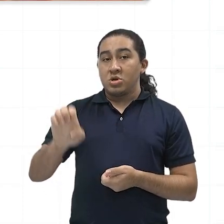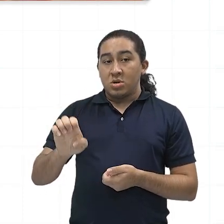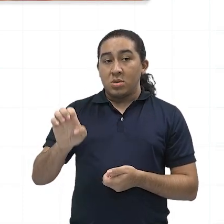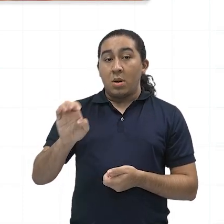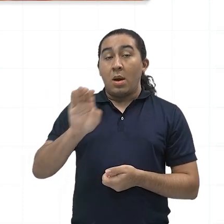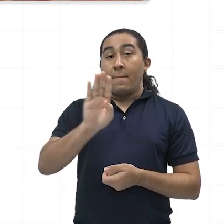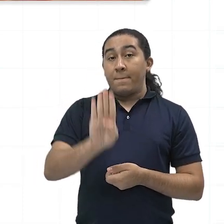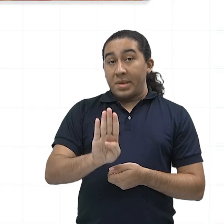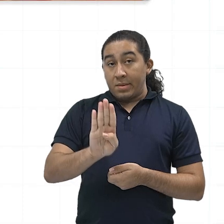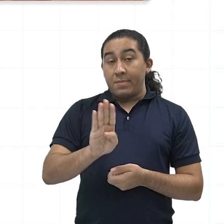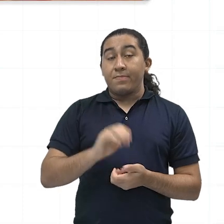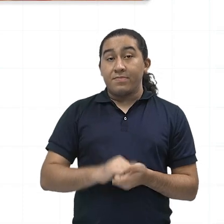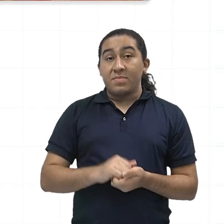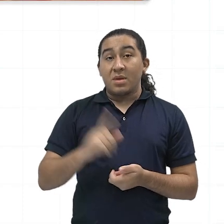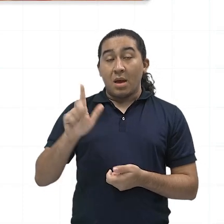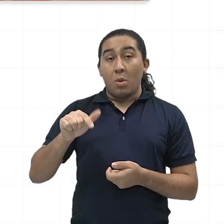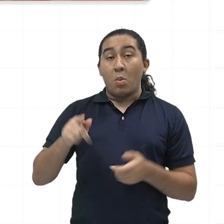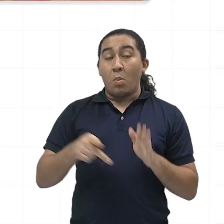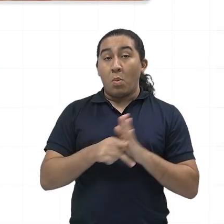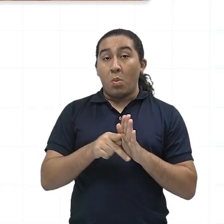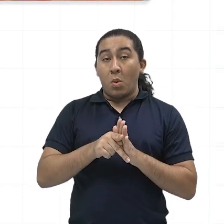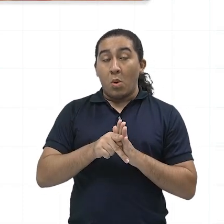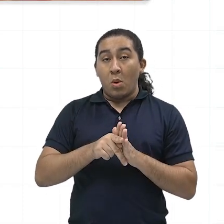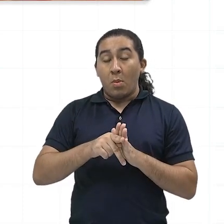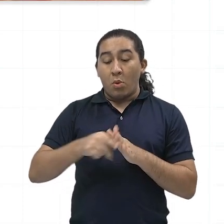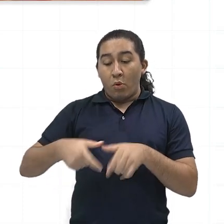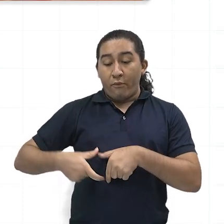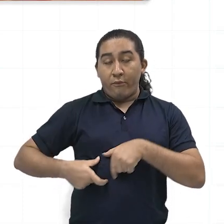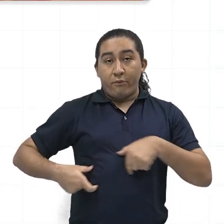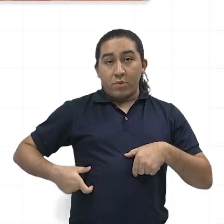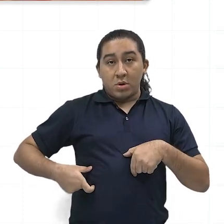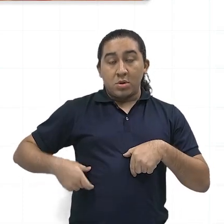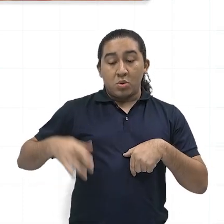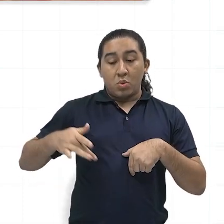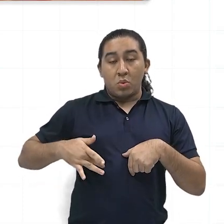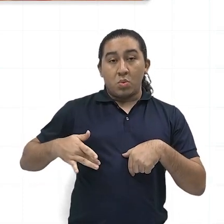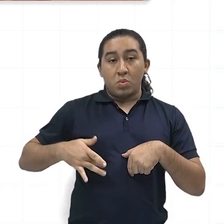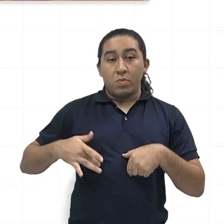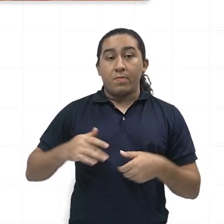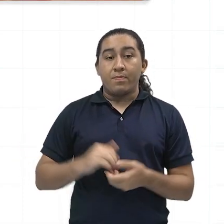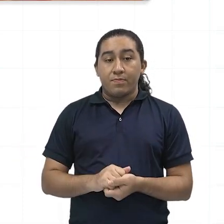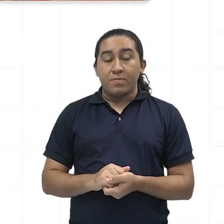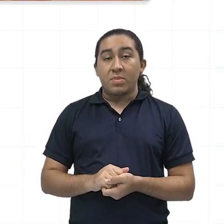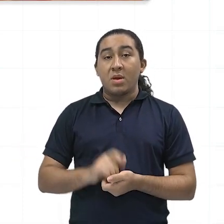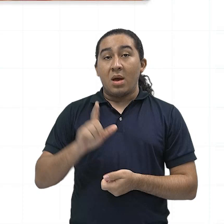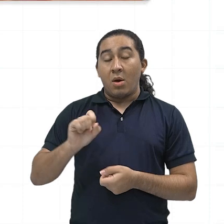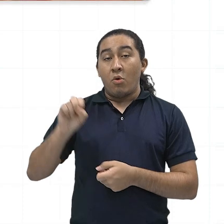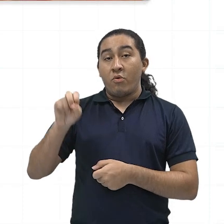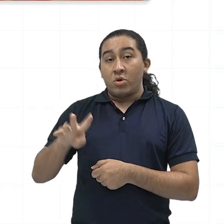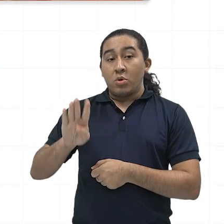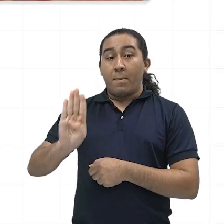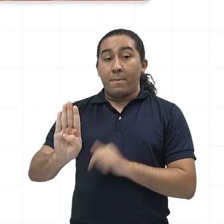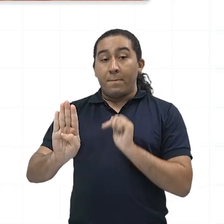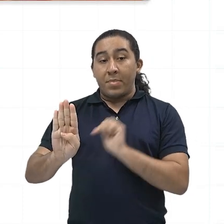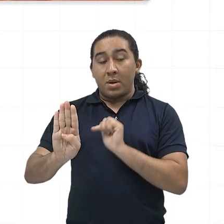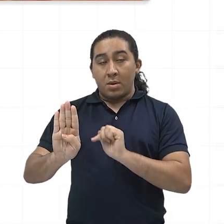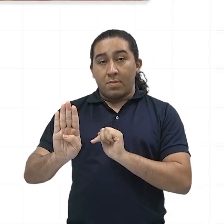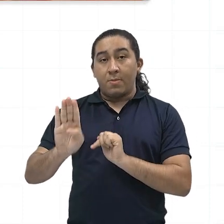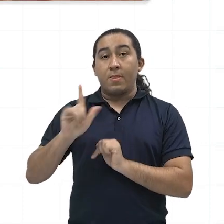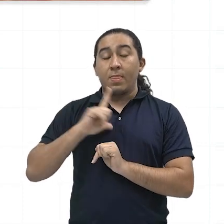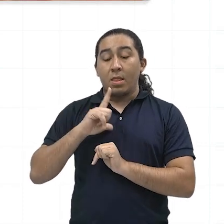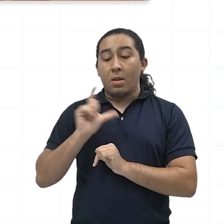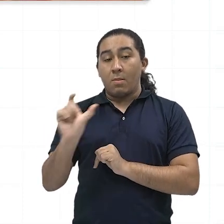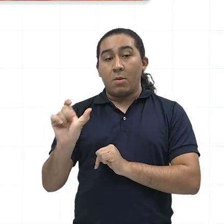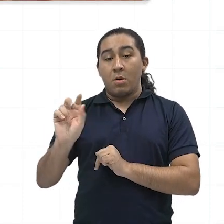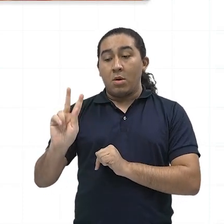infecciosa que agride o fígado, sendo causado pelo vírus B da hepatite, cuja sigla é